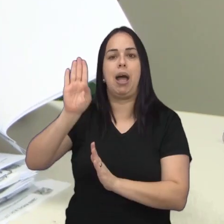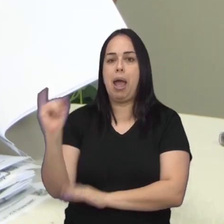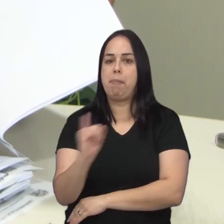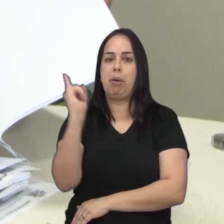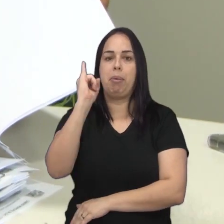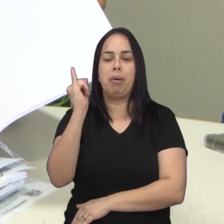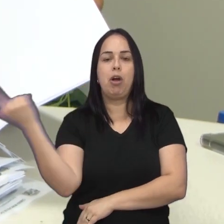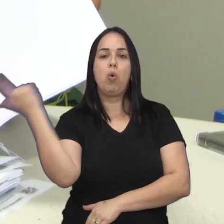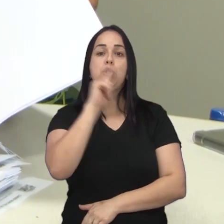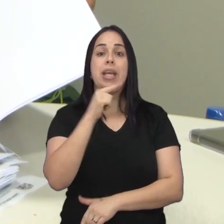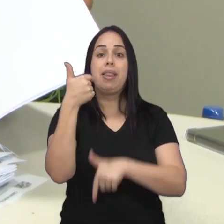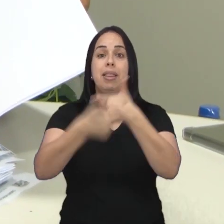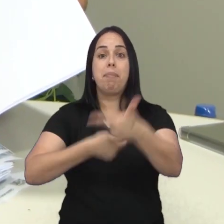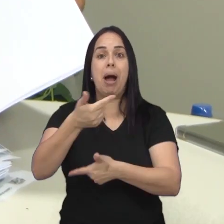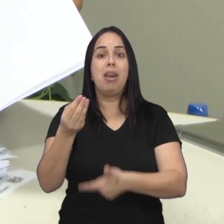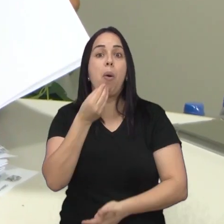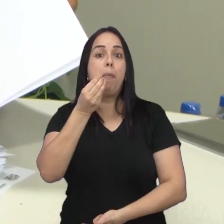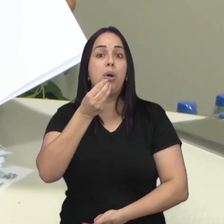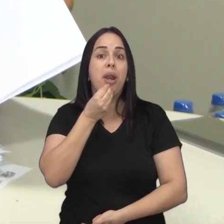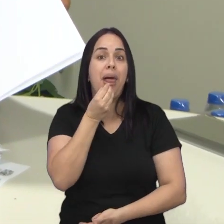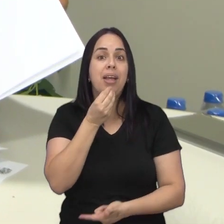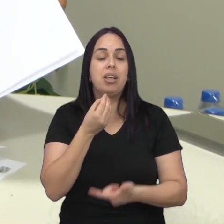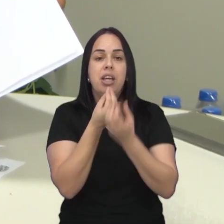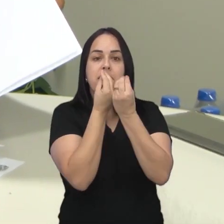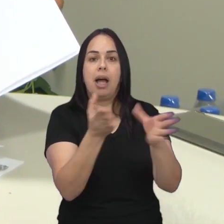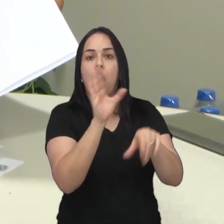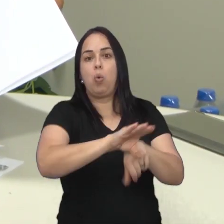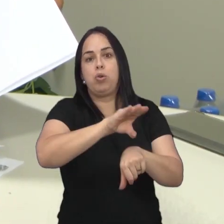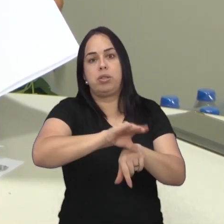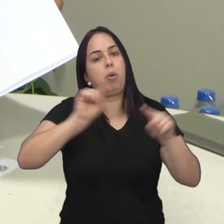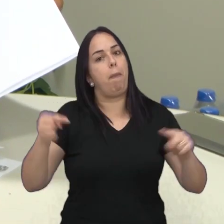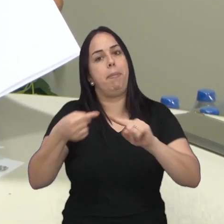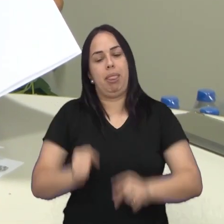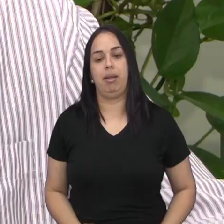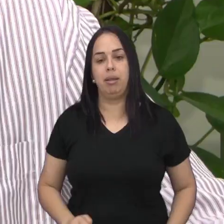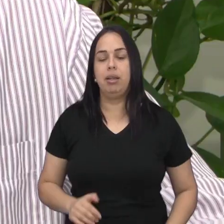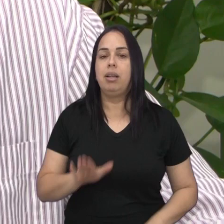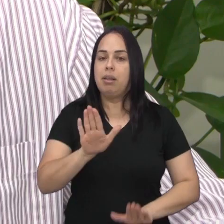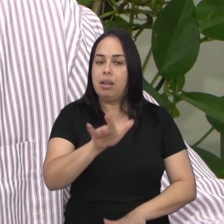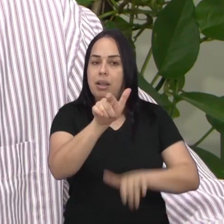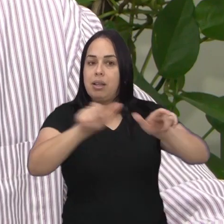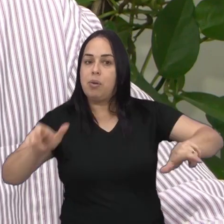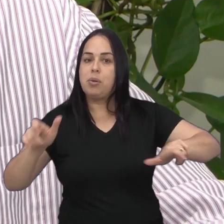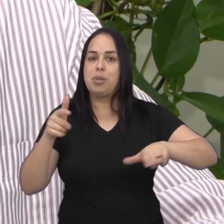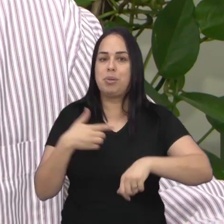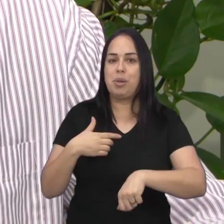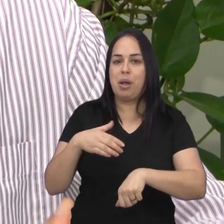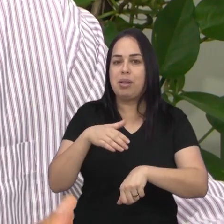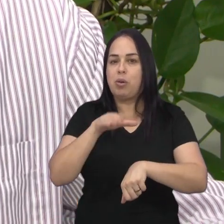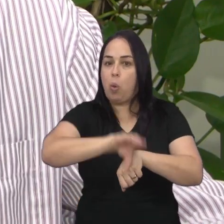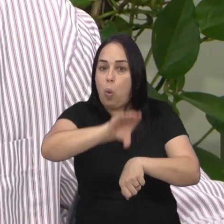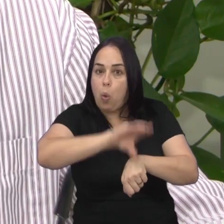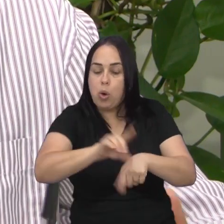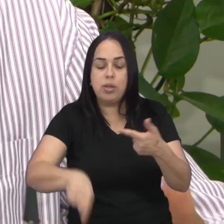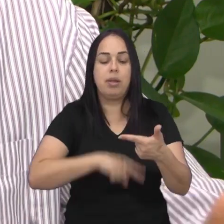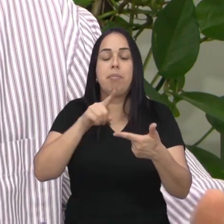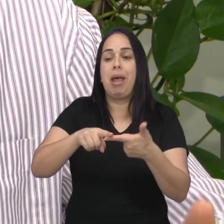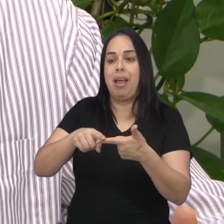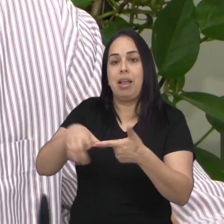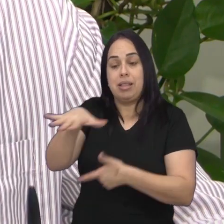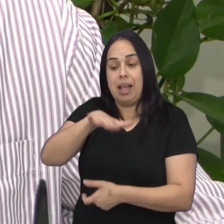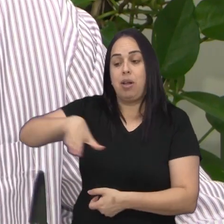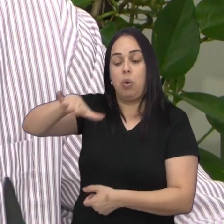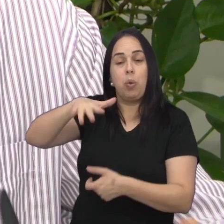setor é importante para a geração de emprego e capacitação profissional na cidade. Preparar a cidade para uma cidade